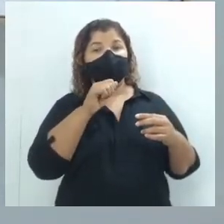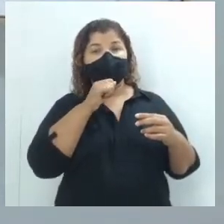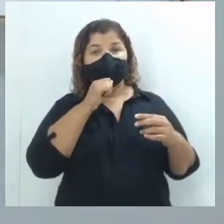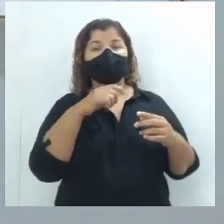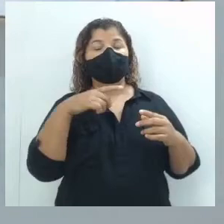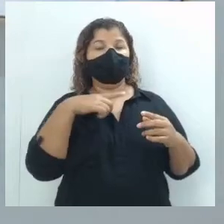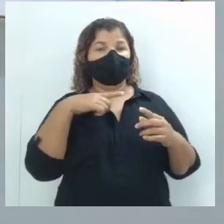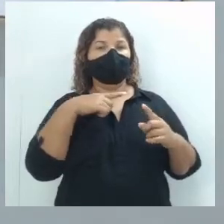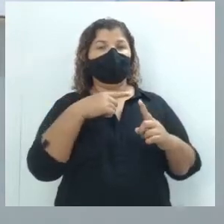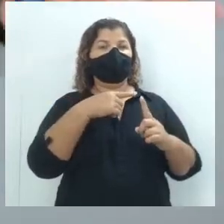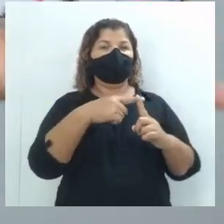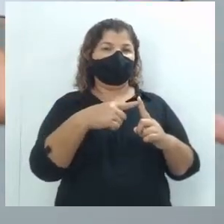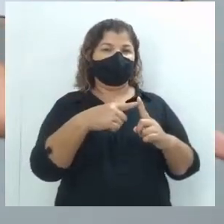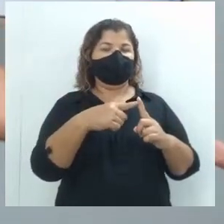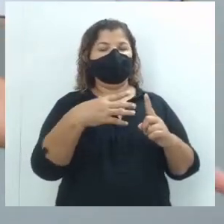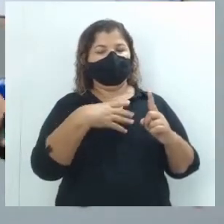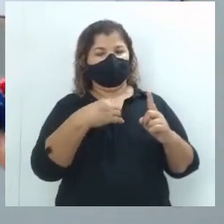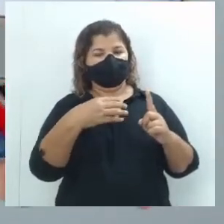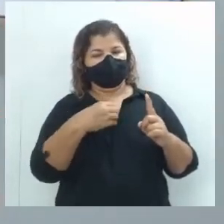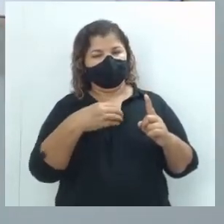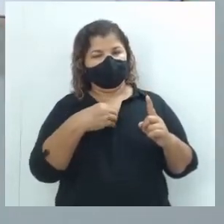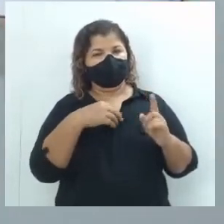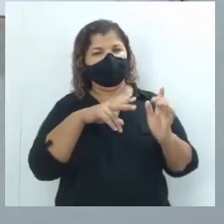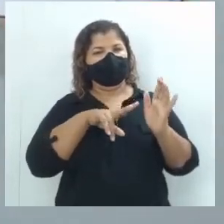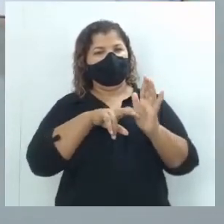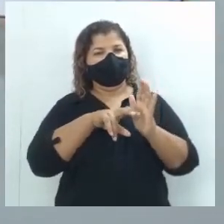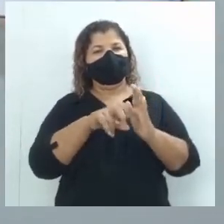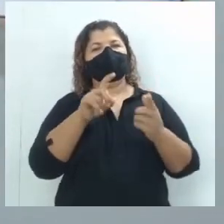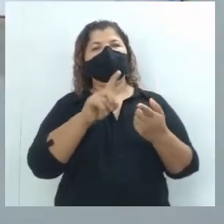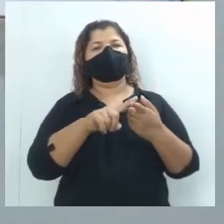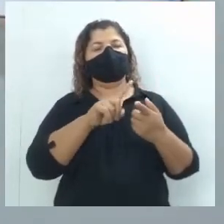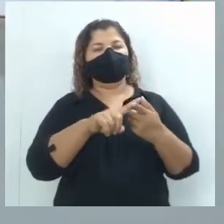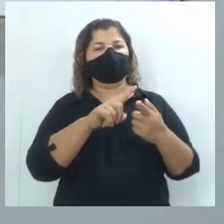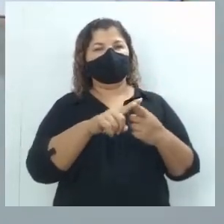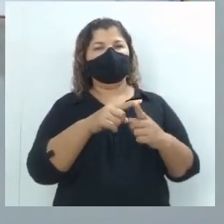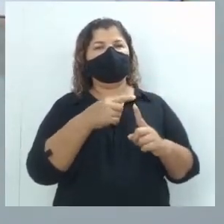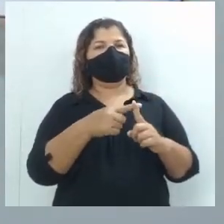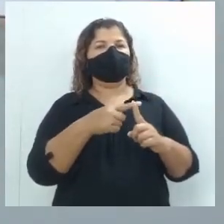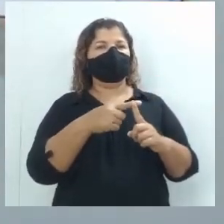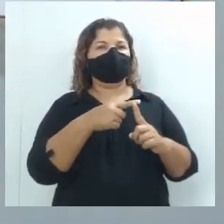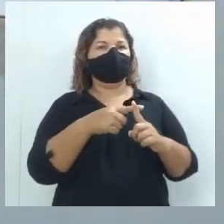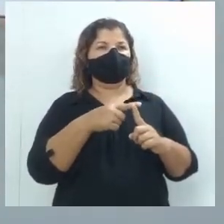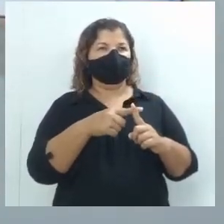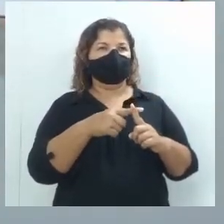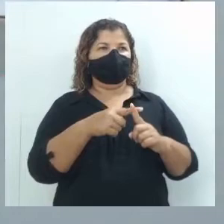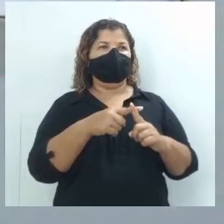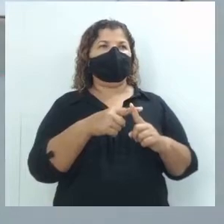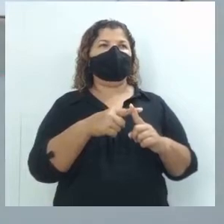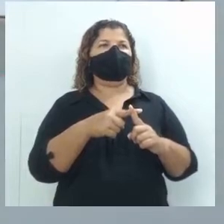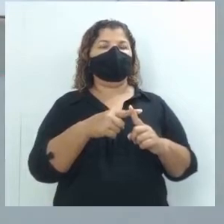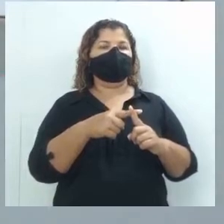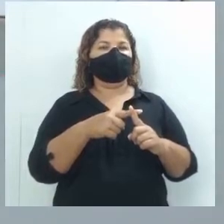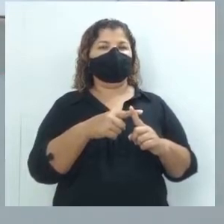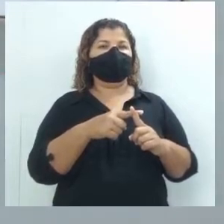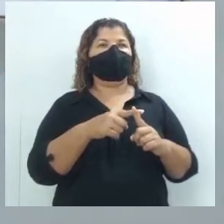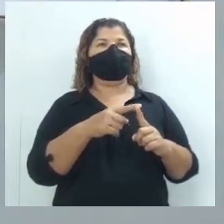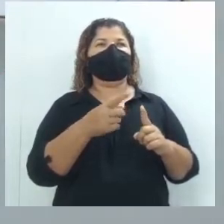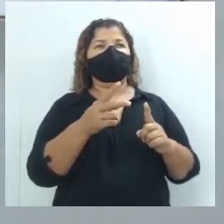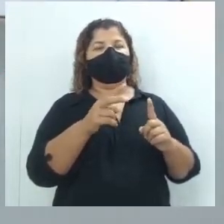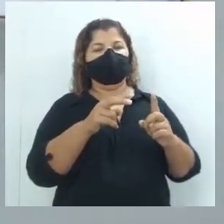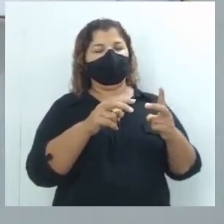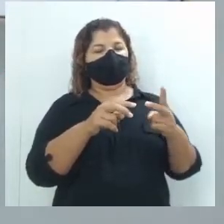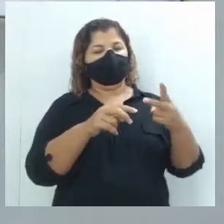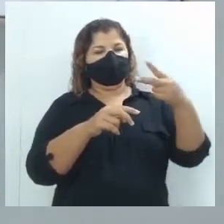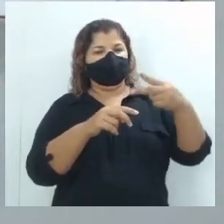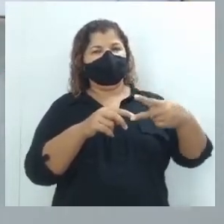positivo, então os filhotes vão ter que ter RNA positivo. Aí o que é que vai acontecer? Presta atenção. Pegou isso aqui,